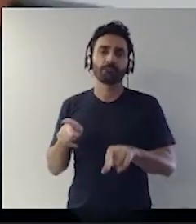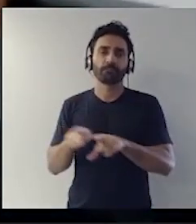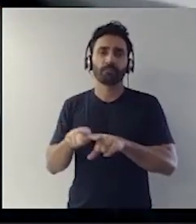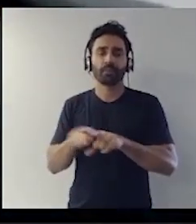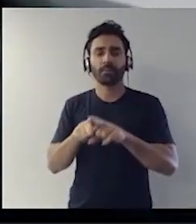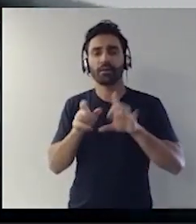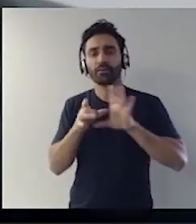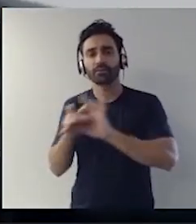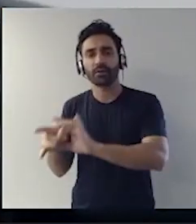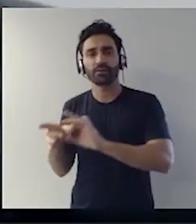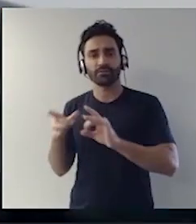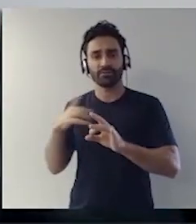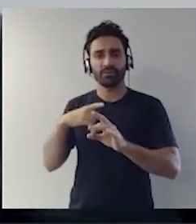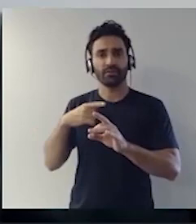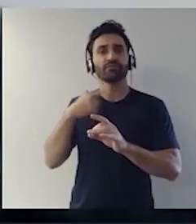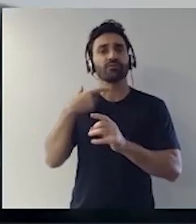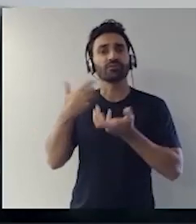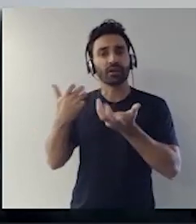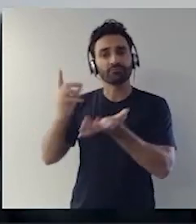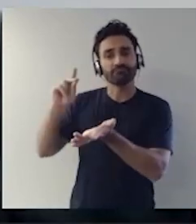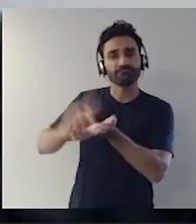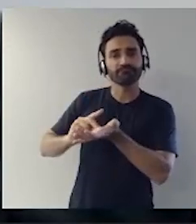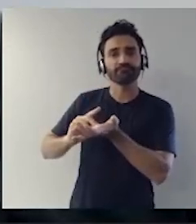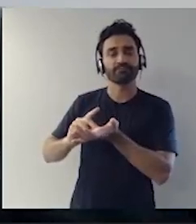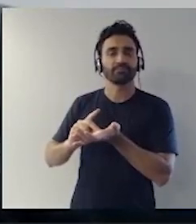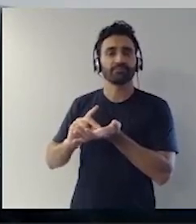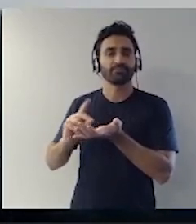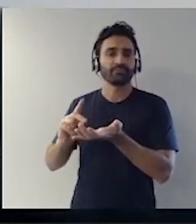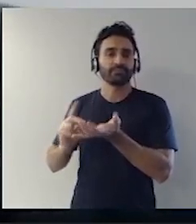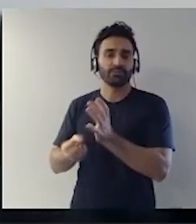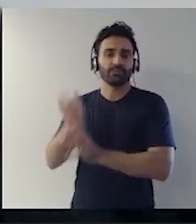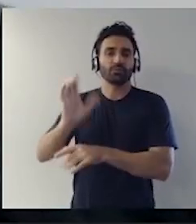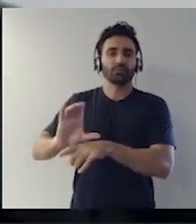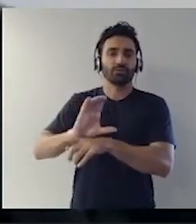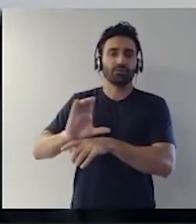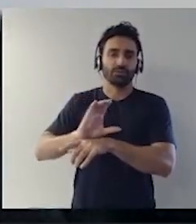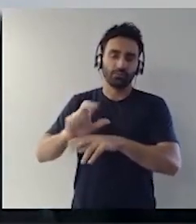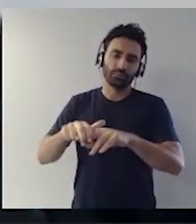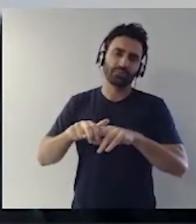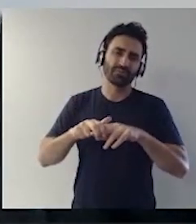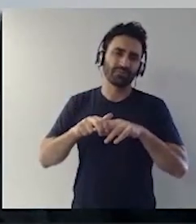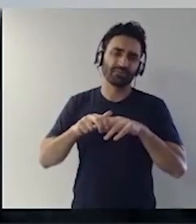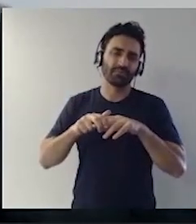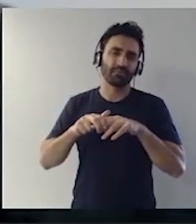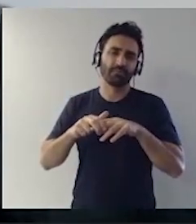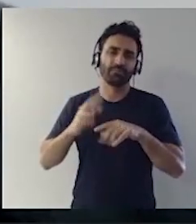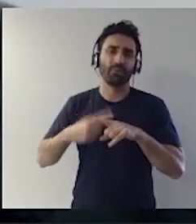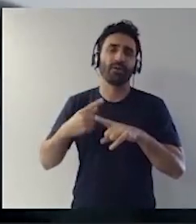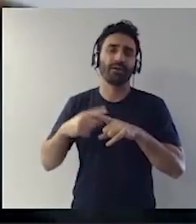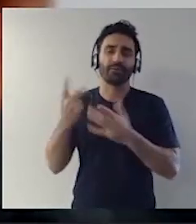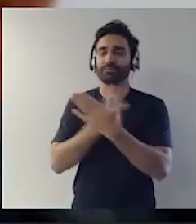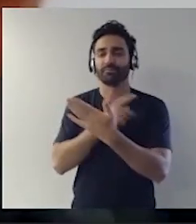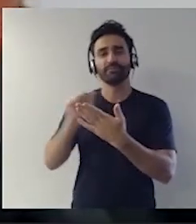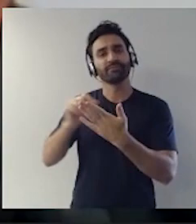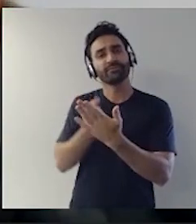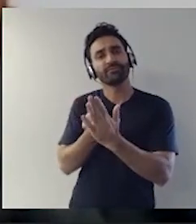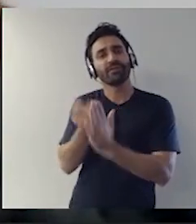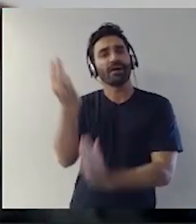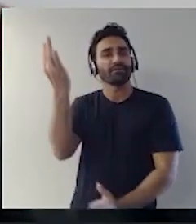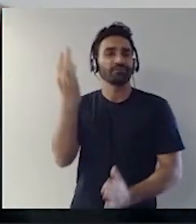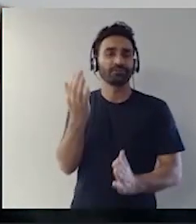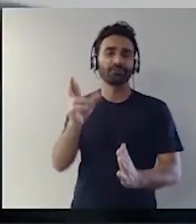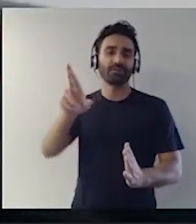sua disposição instrumental de concretização da Constituição, e isso por várias razões, convenhamos. se eu pudesse